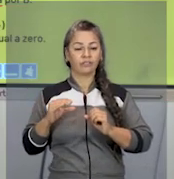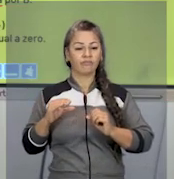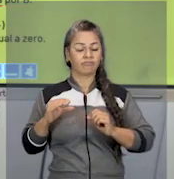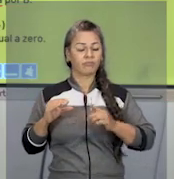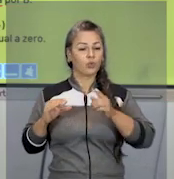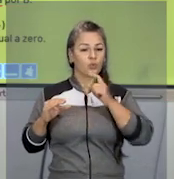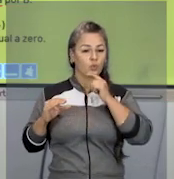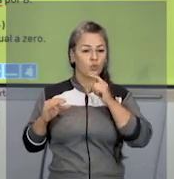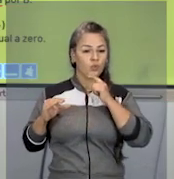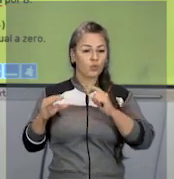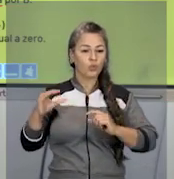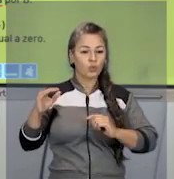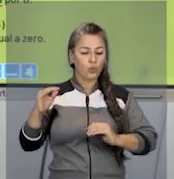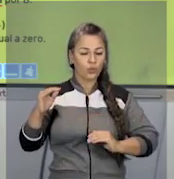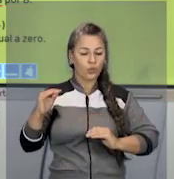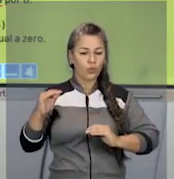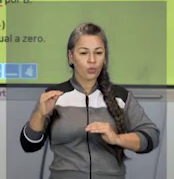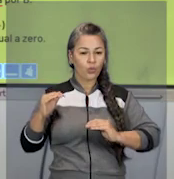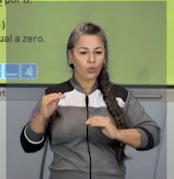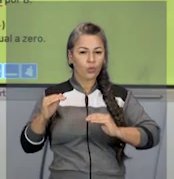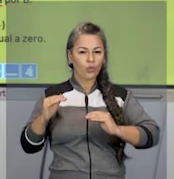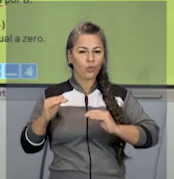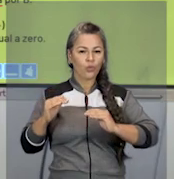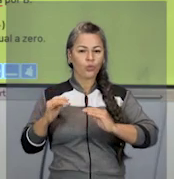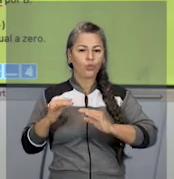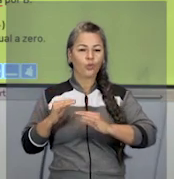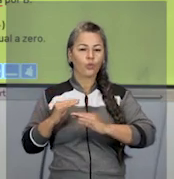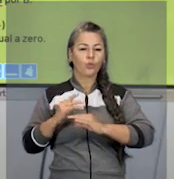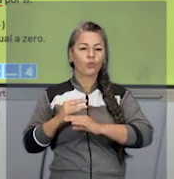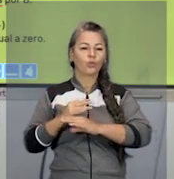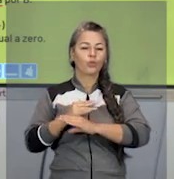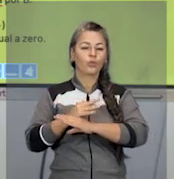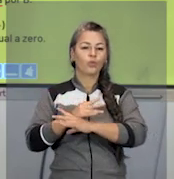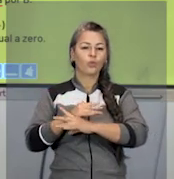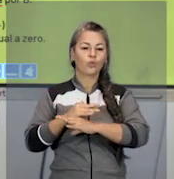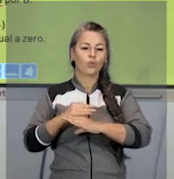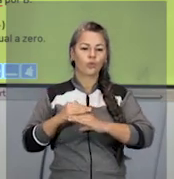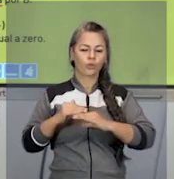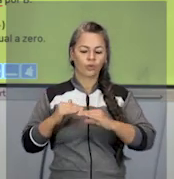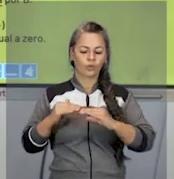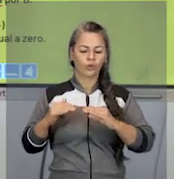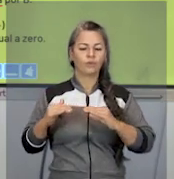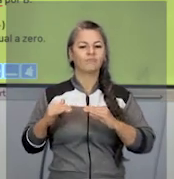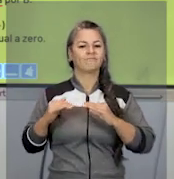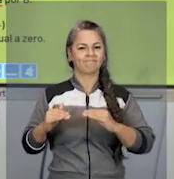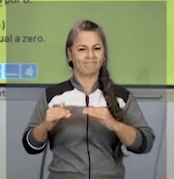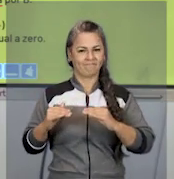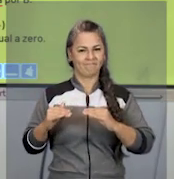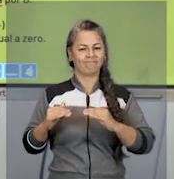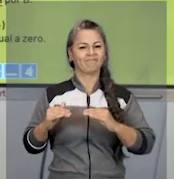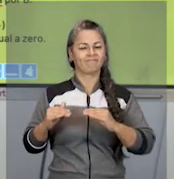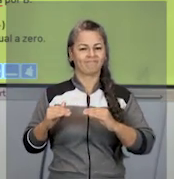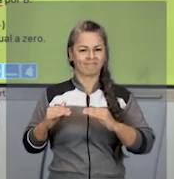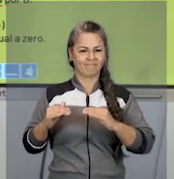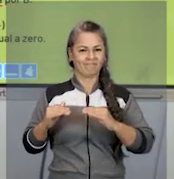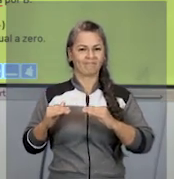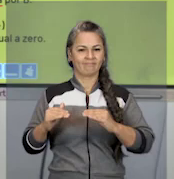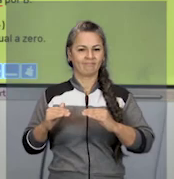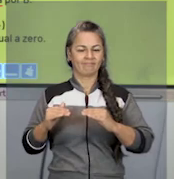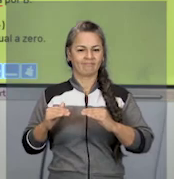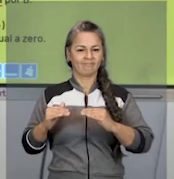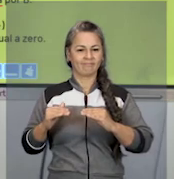Então, aquela quantidade que saiu daqui tem que chegar aqui, correto? A quantidade de calor tem que ser trocada entre